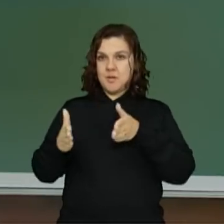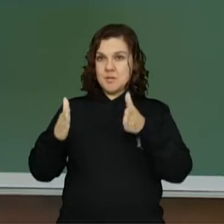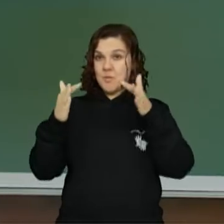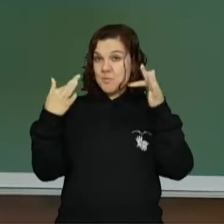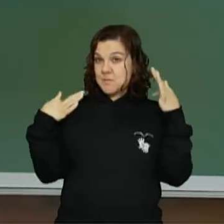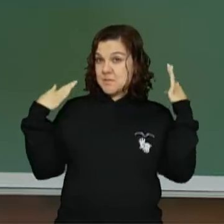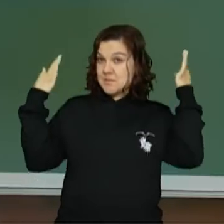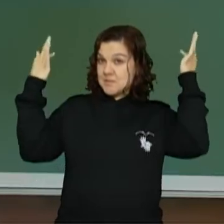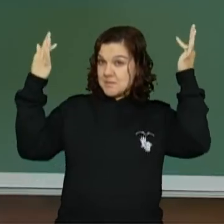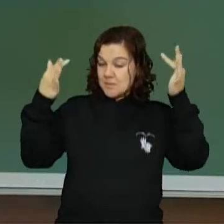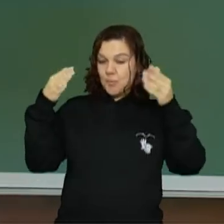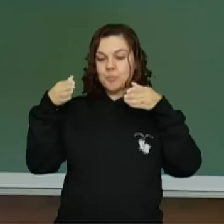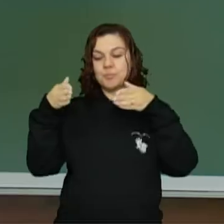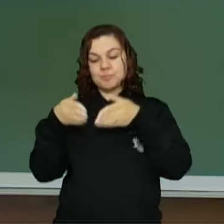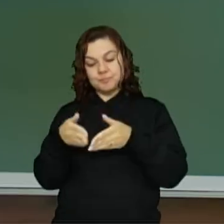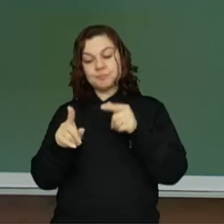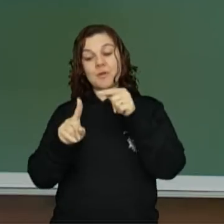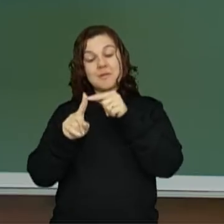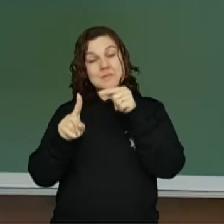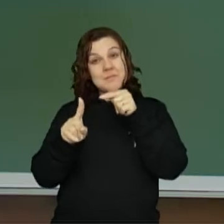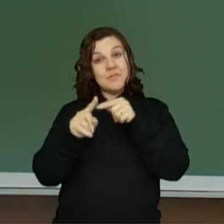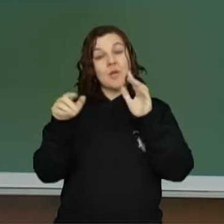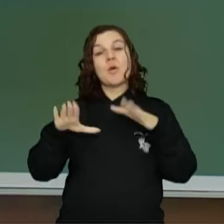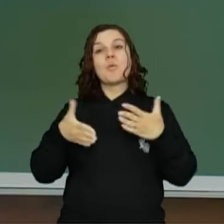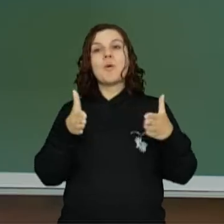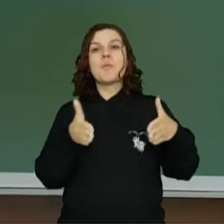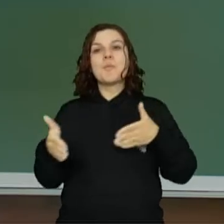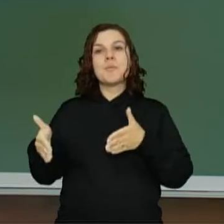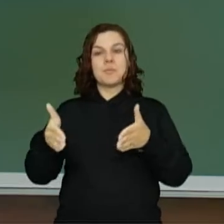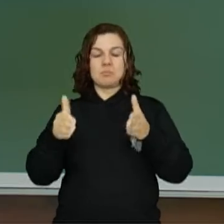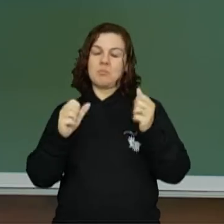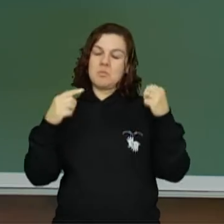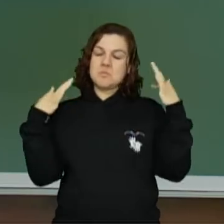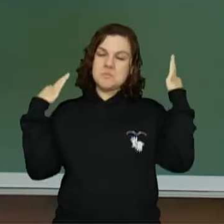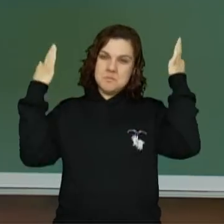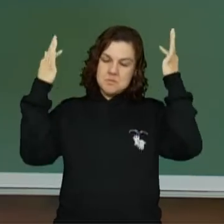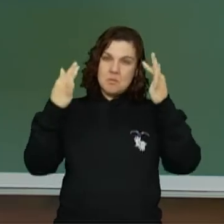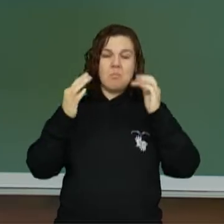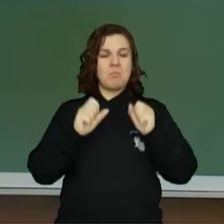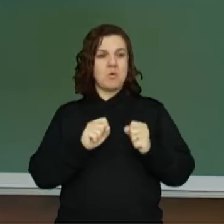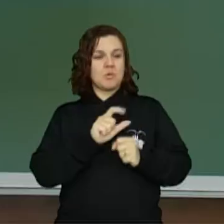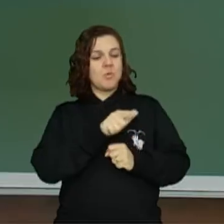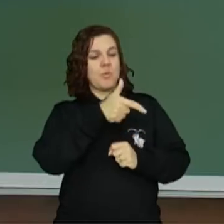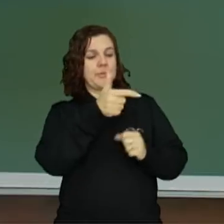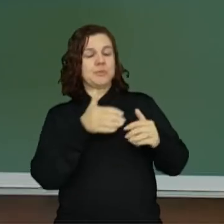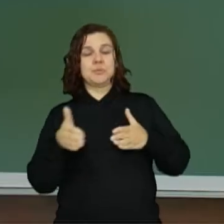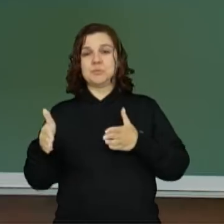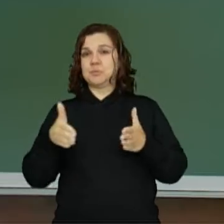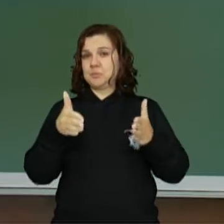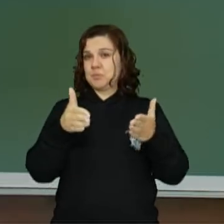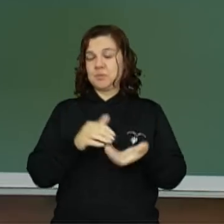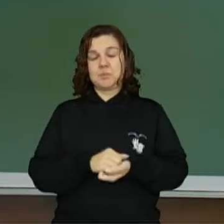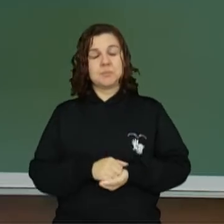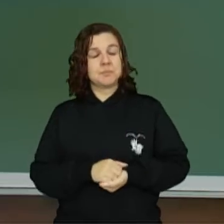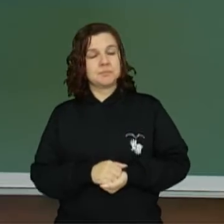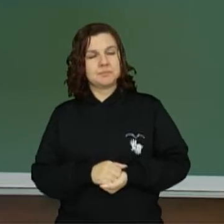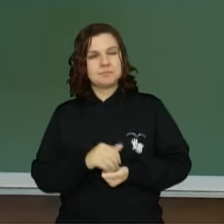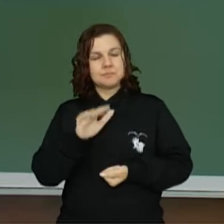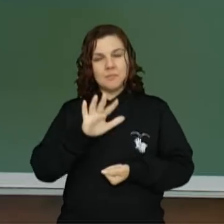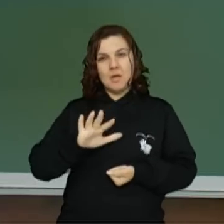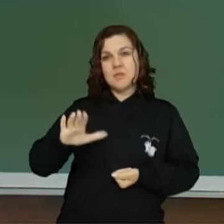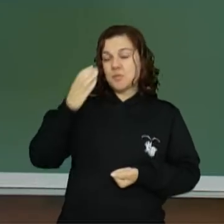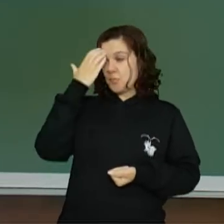rio, ele especifica que é o Rio São Francisco. Poderia ser um outro rio, digamos aqui na região